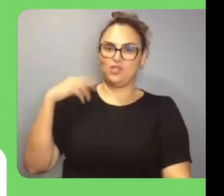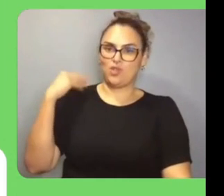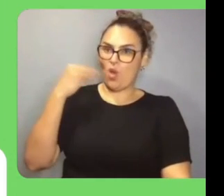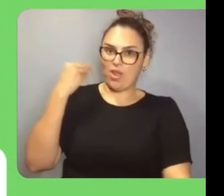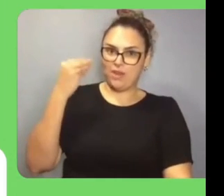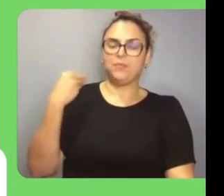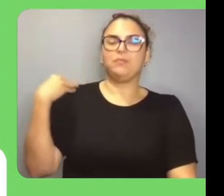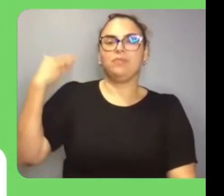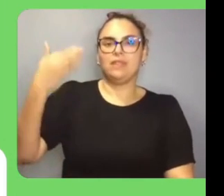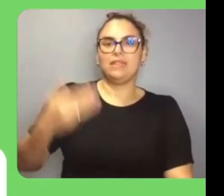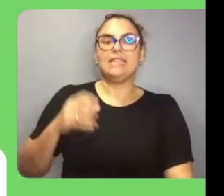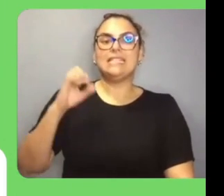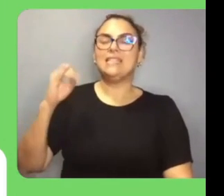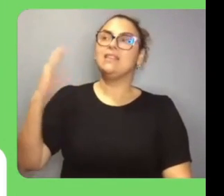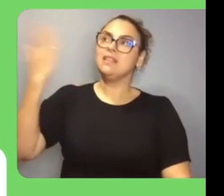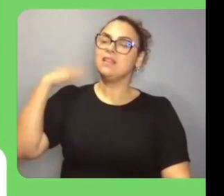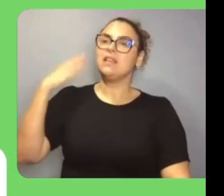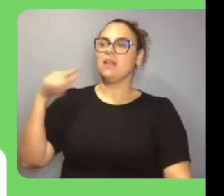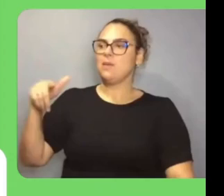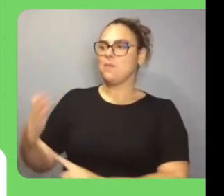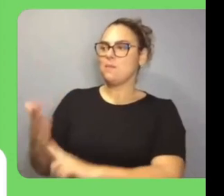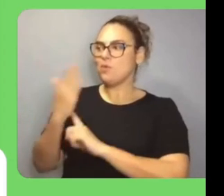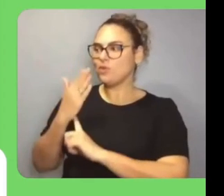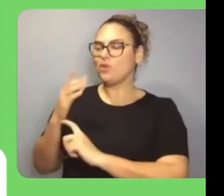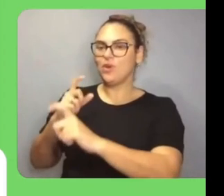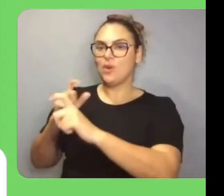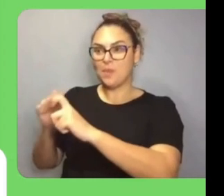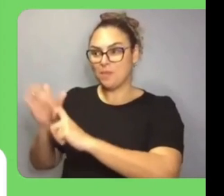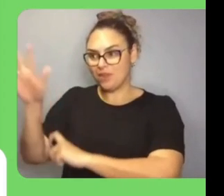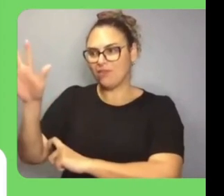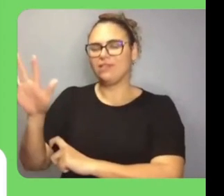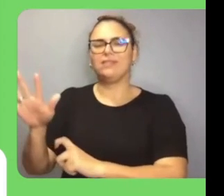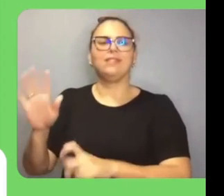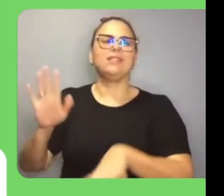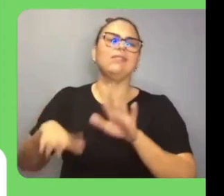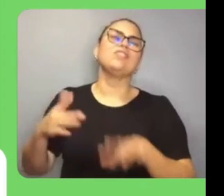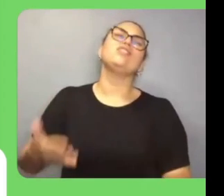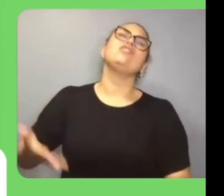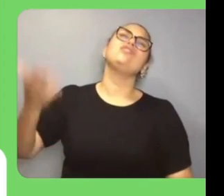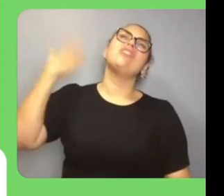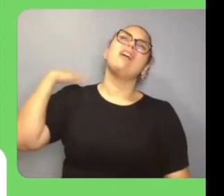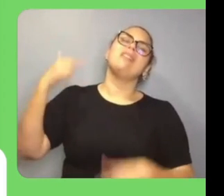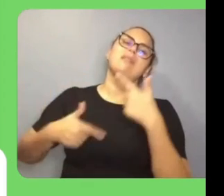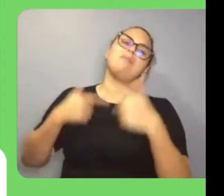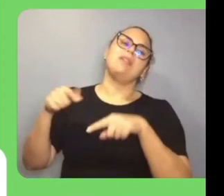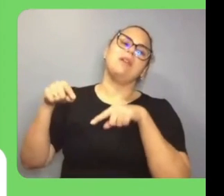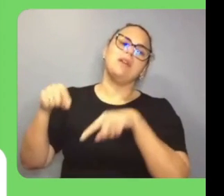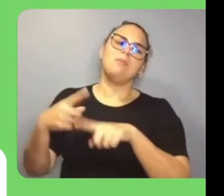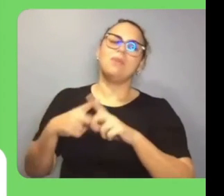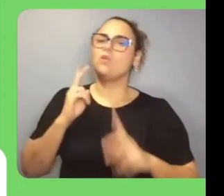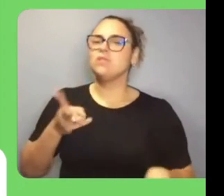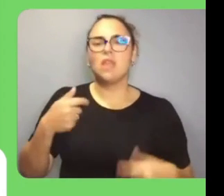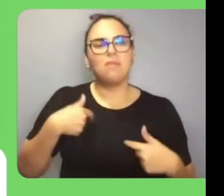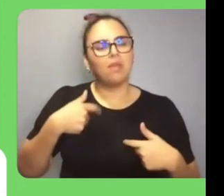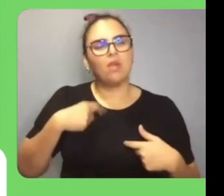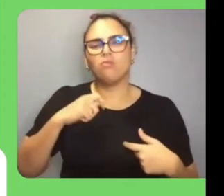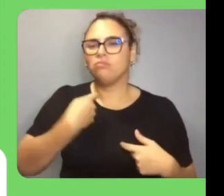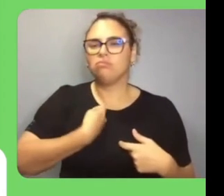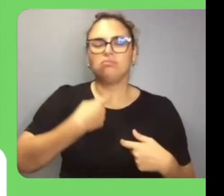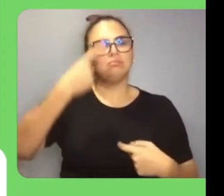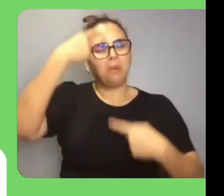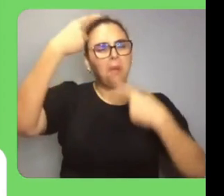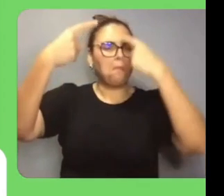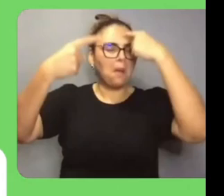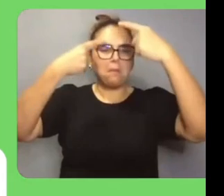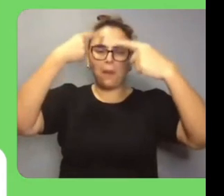apresentada para um Perifacom, talvez eu já estaria trabalhando com isso há muito tempo. Porque eu sempre fui uma pessoa criativa, cara. Sempre